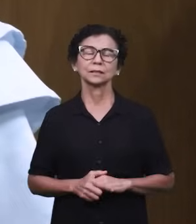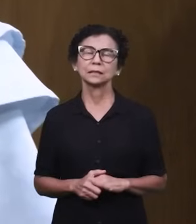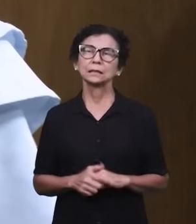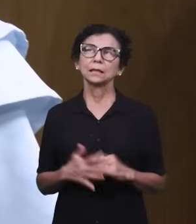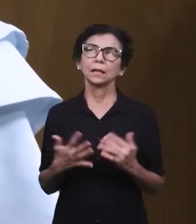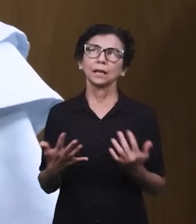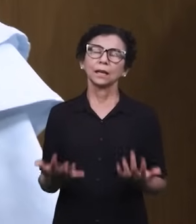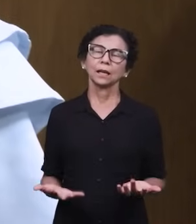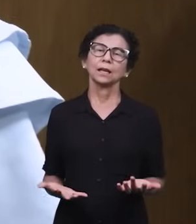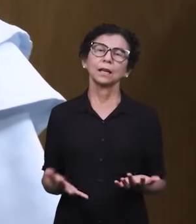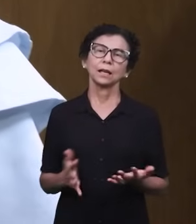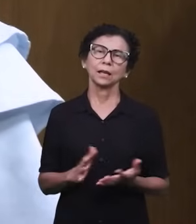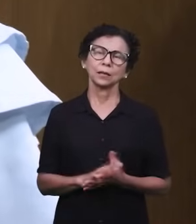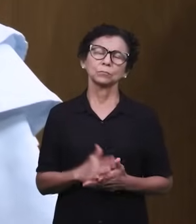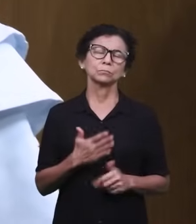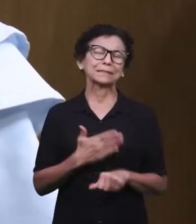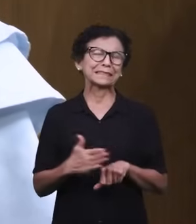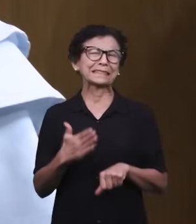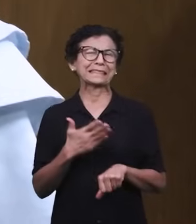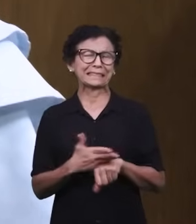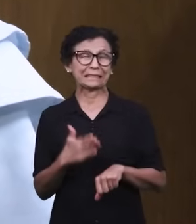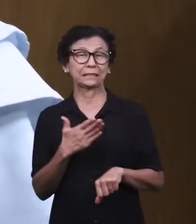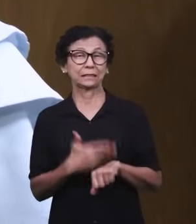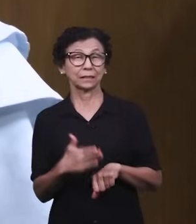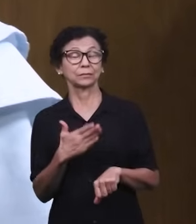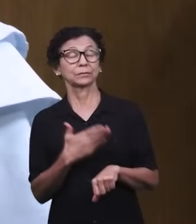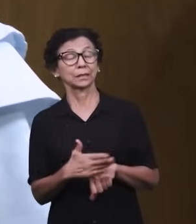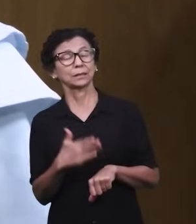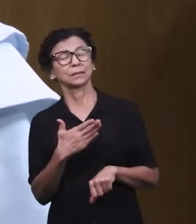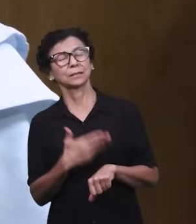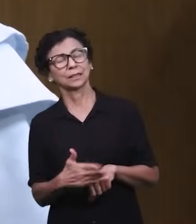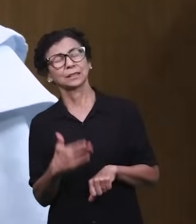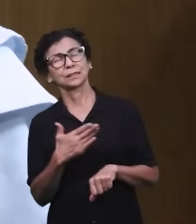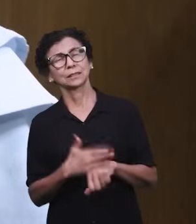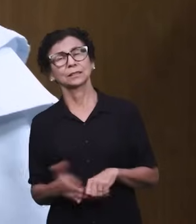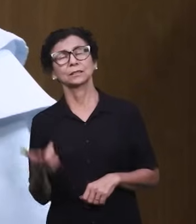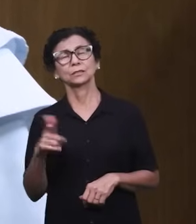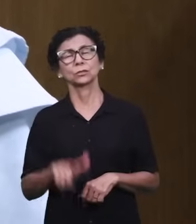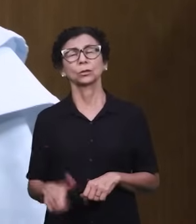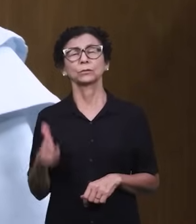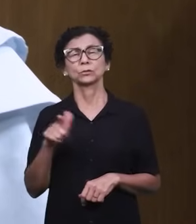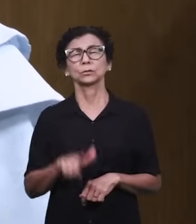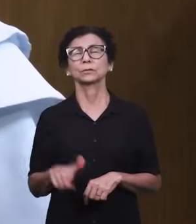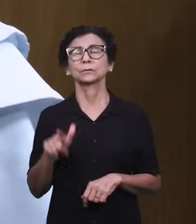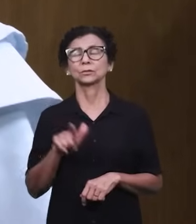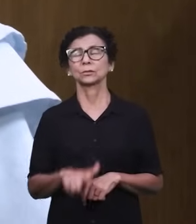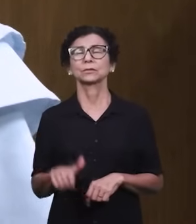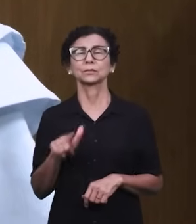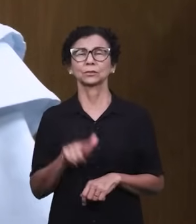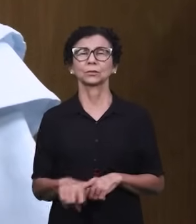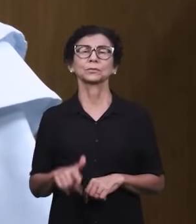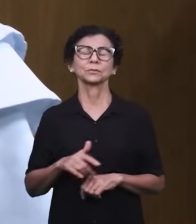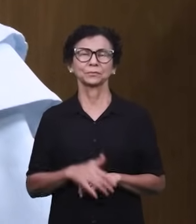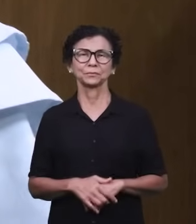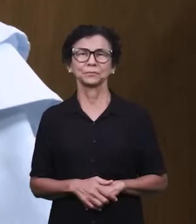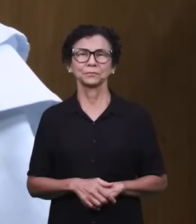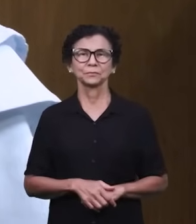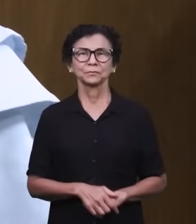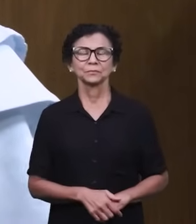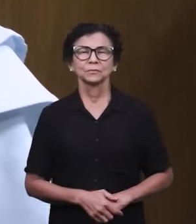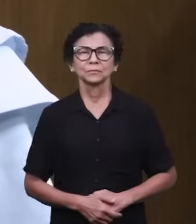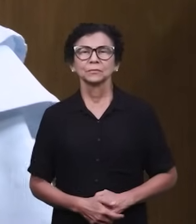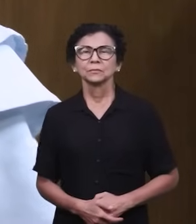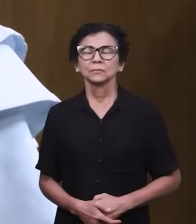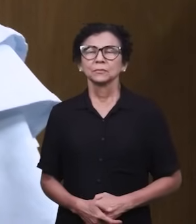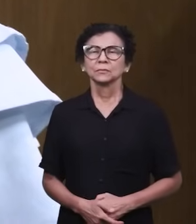do Espírito Santo, em 2 lugares diferentes, e vários irmãos da igreja estiveram presentes, inclusive